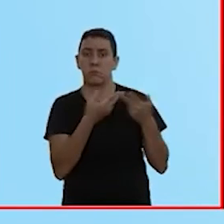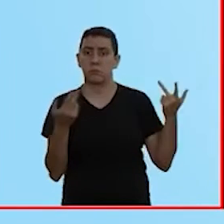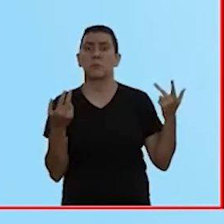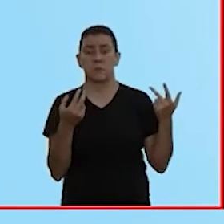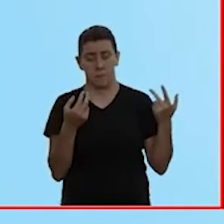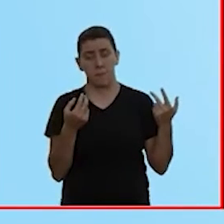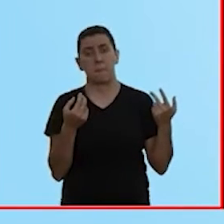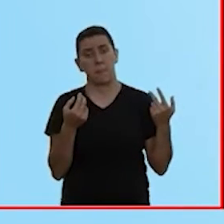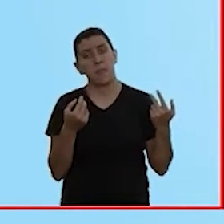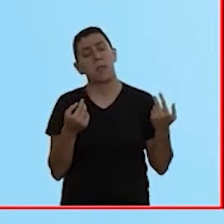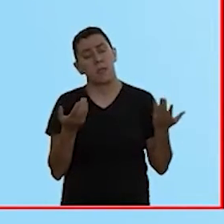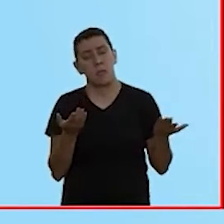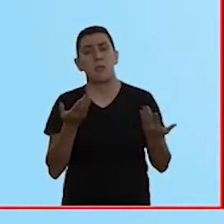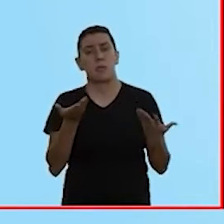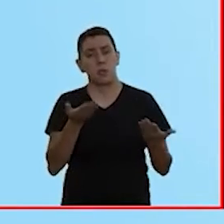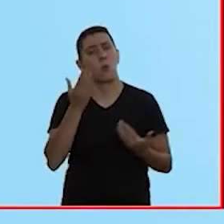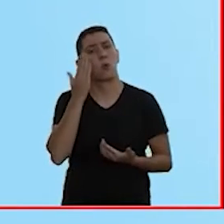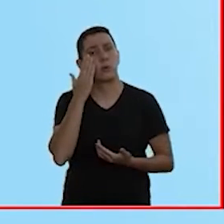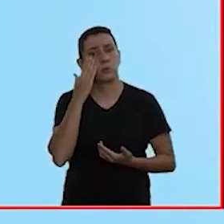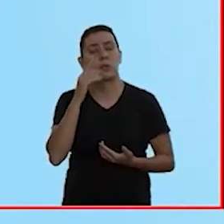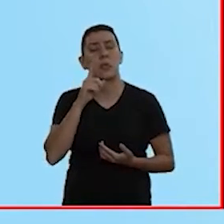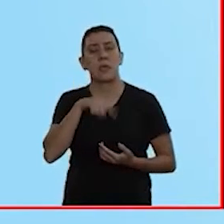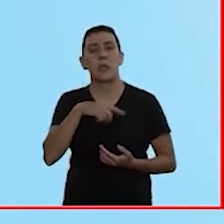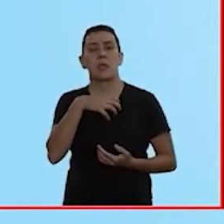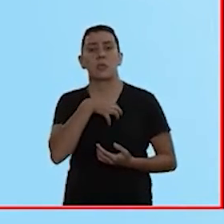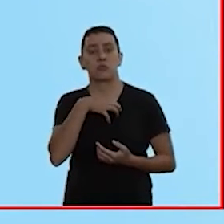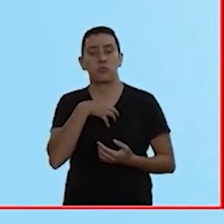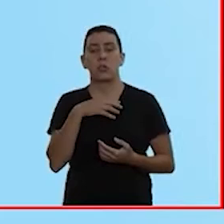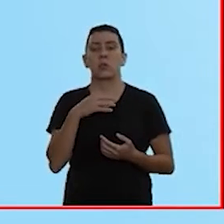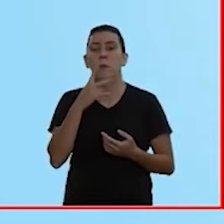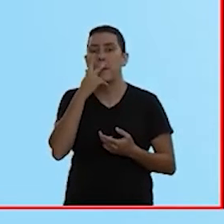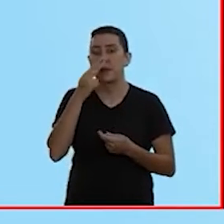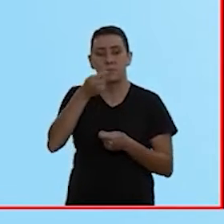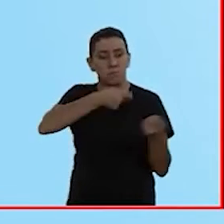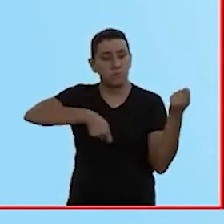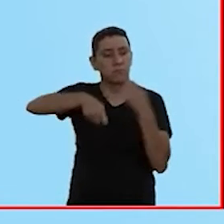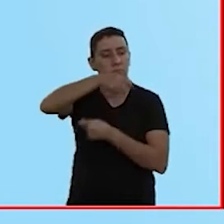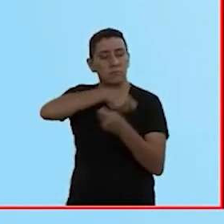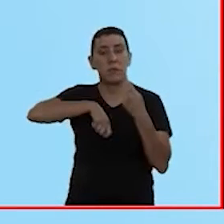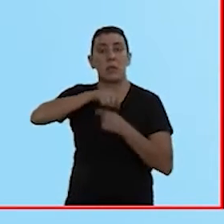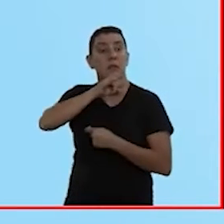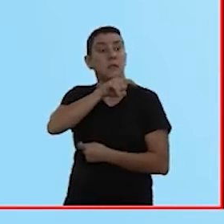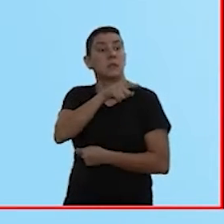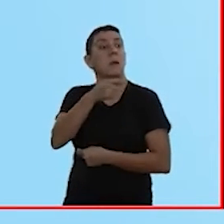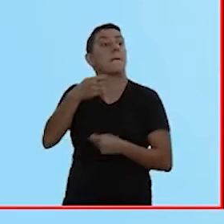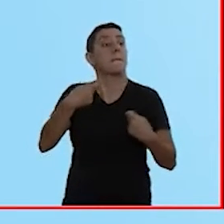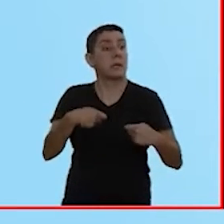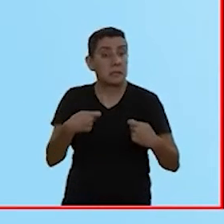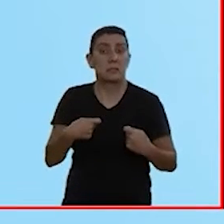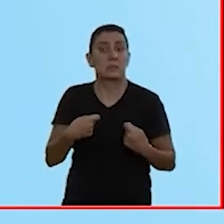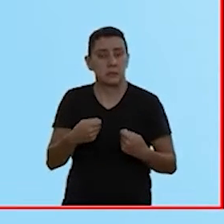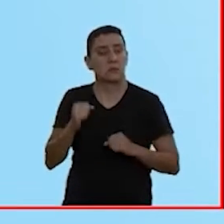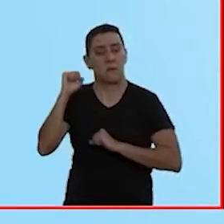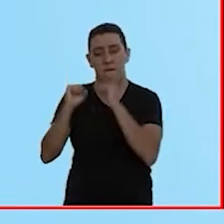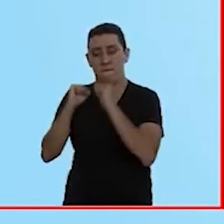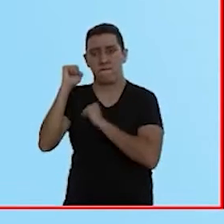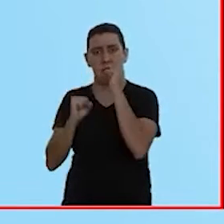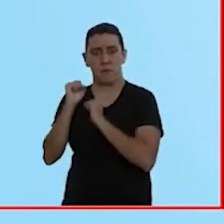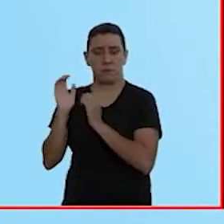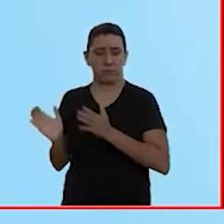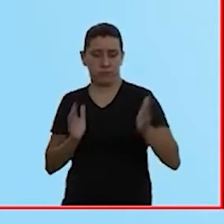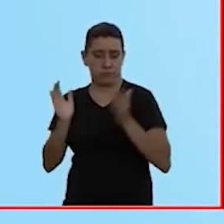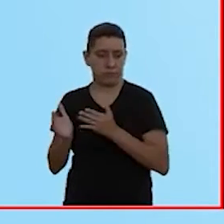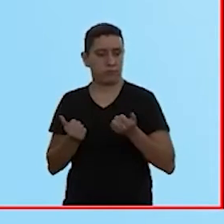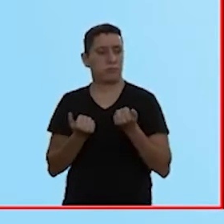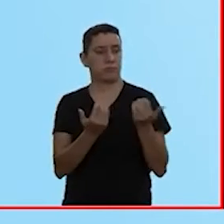entretanto e ele ainda é um mercado caracterizado por uma e também massa né então são grandes fábricas